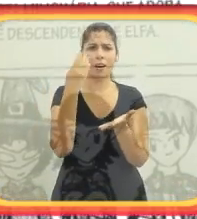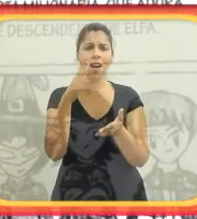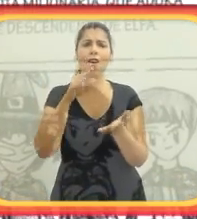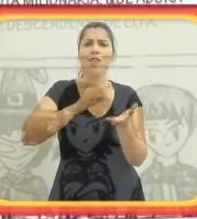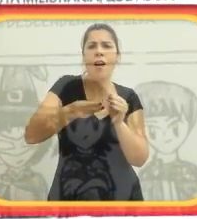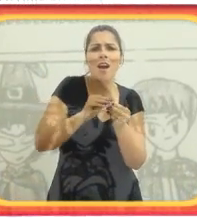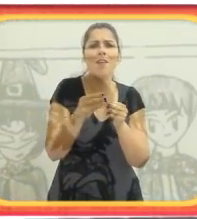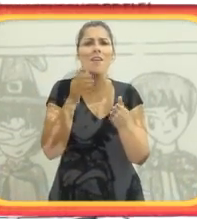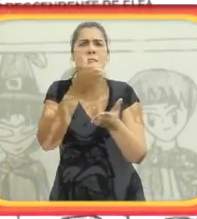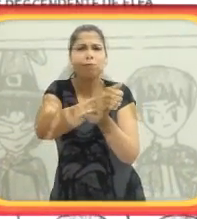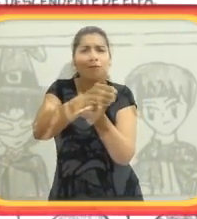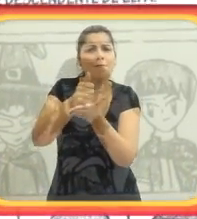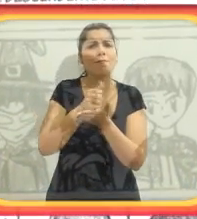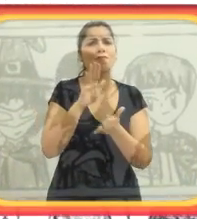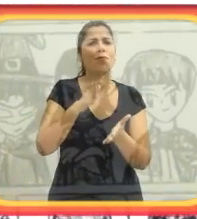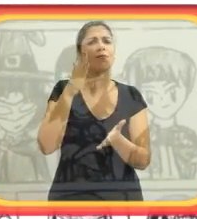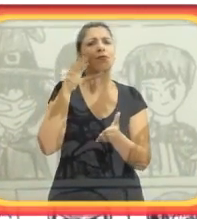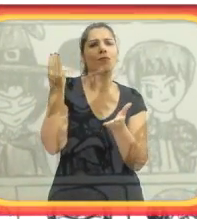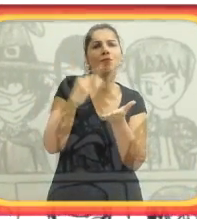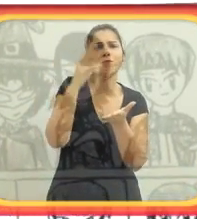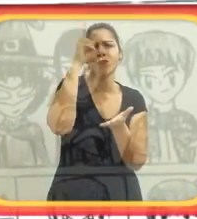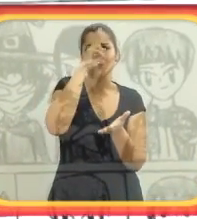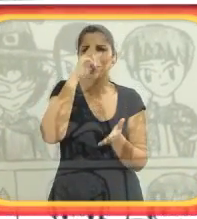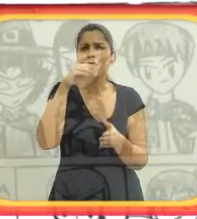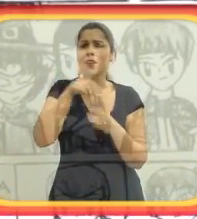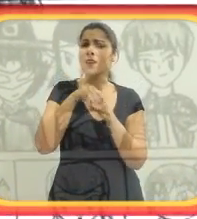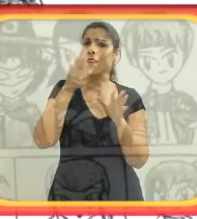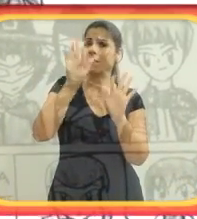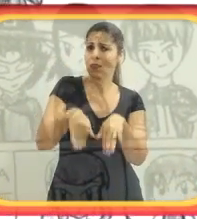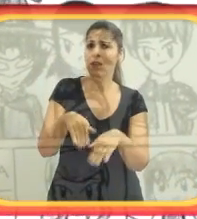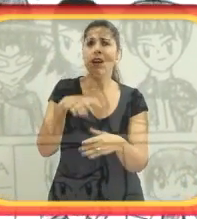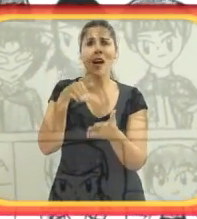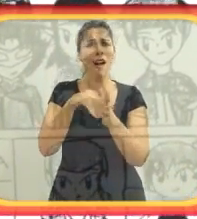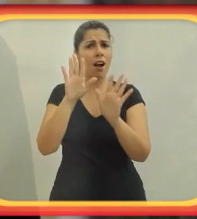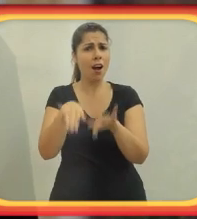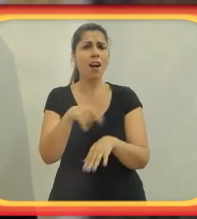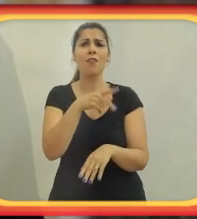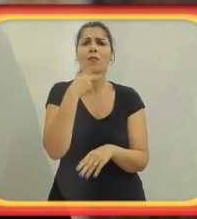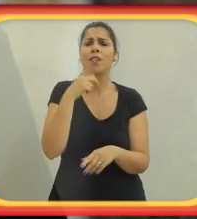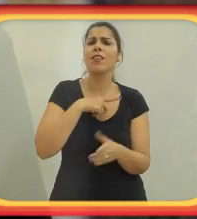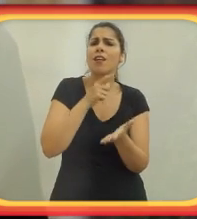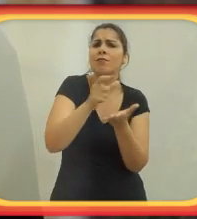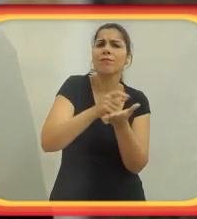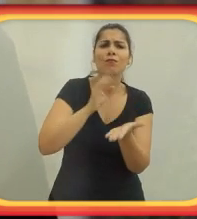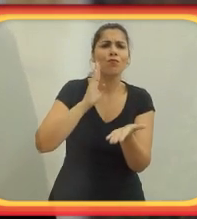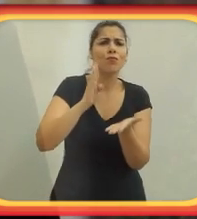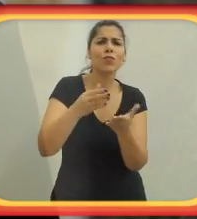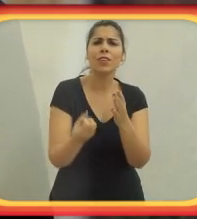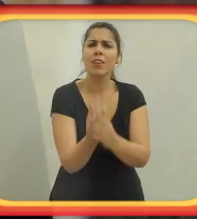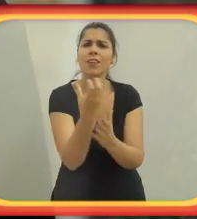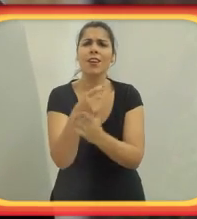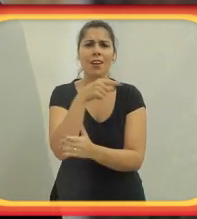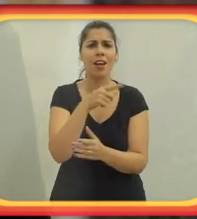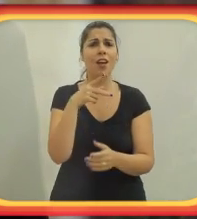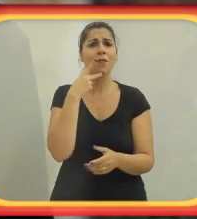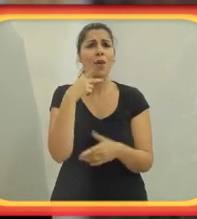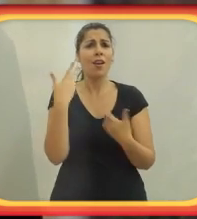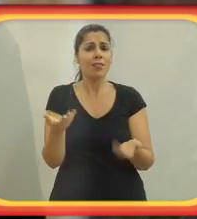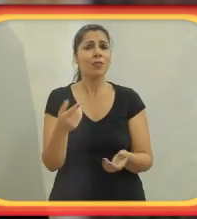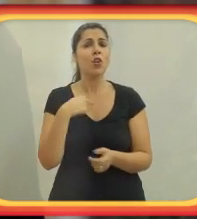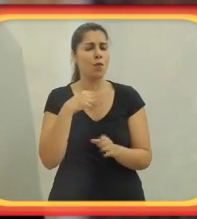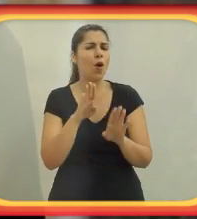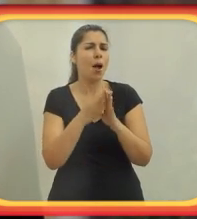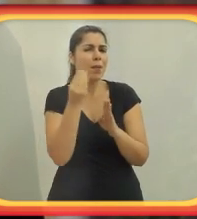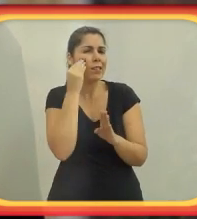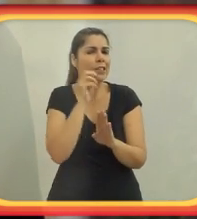montando a história até o fim da página, até acabar. Ela já fazia o roteiro inteiro, ela já criava ali. E ele assim, vou abrir uma